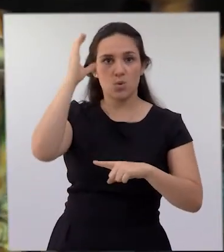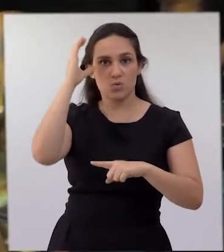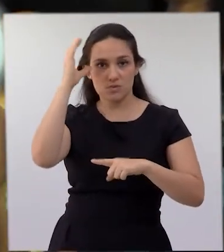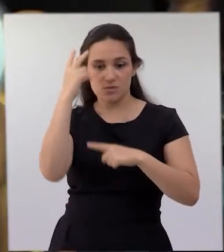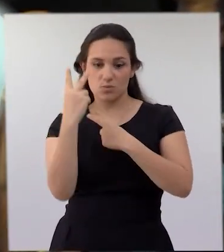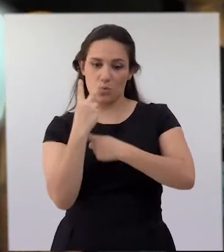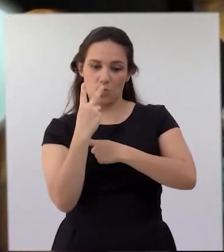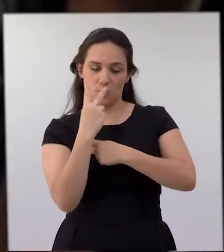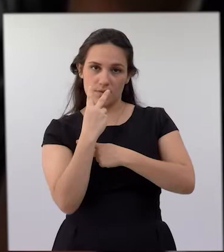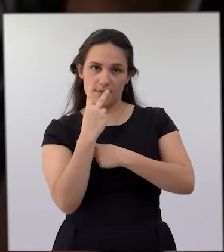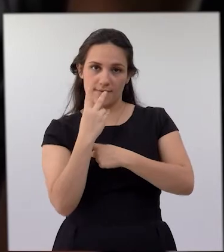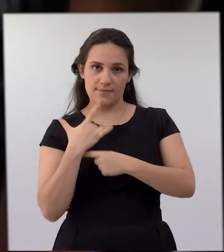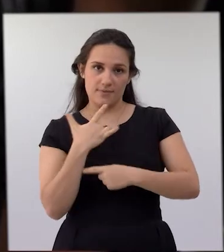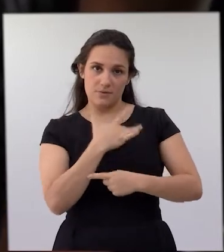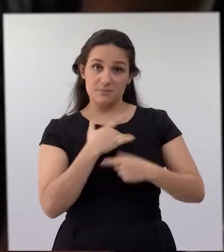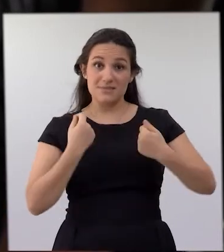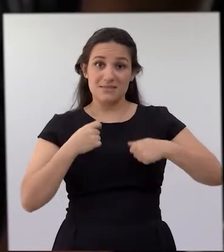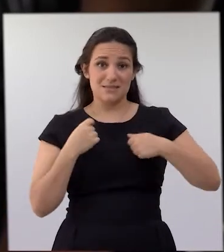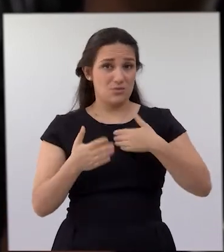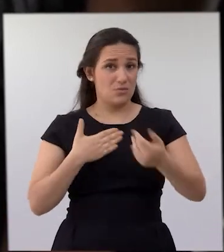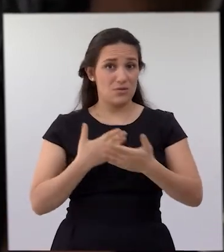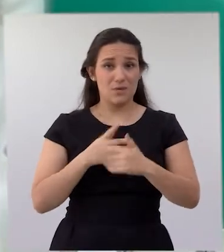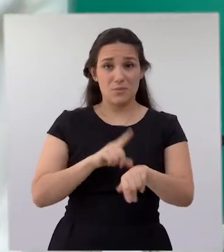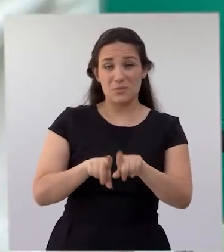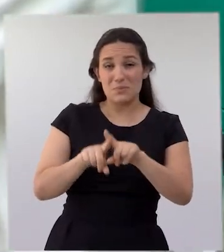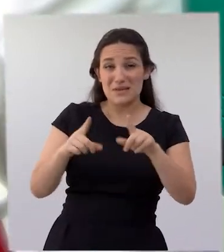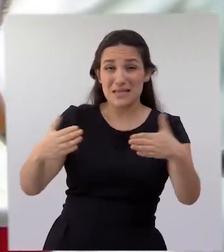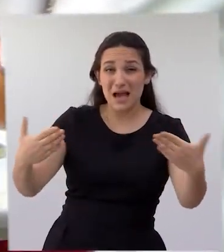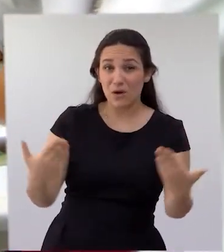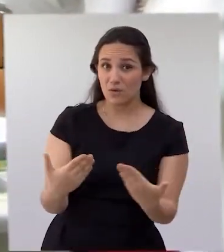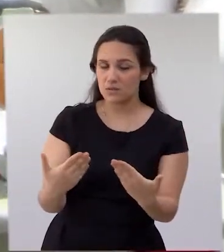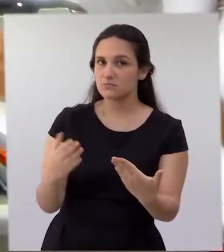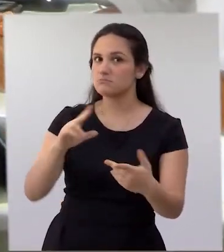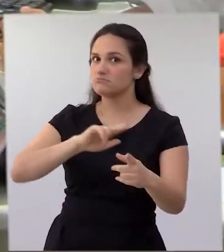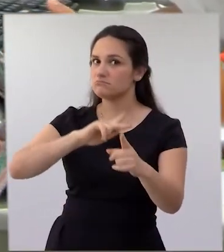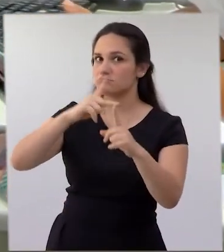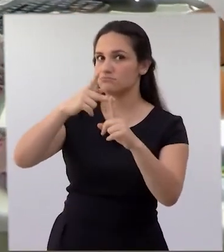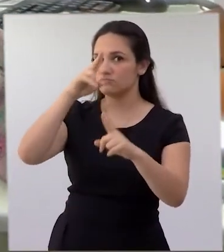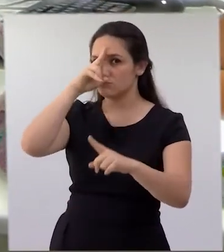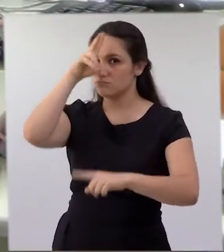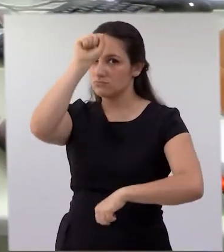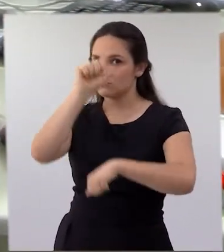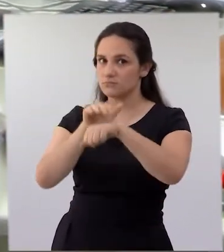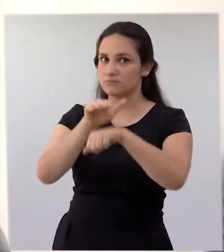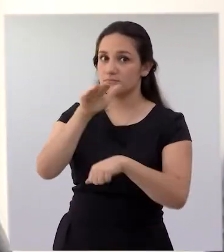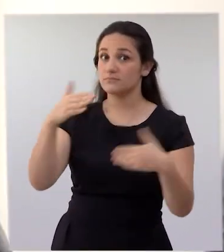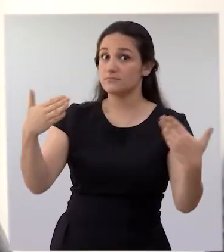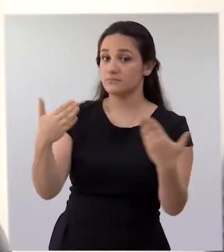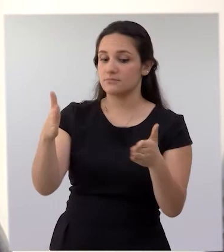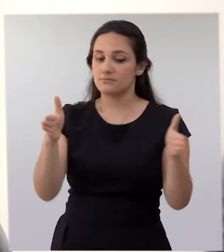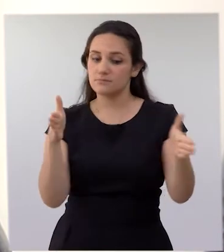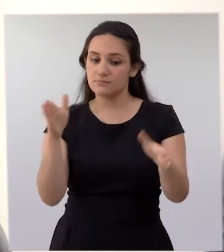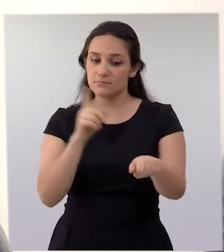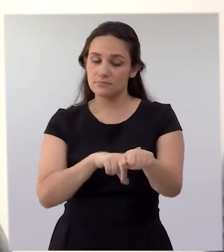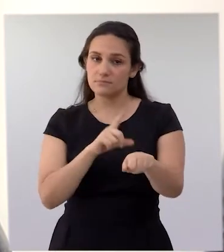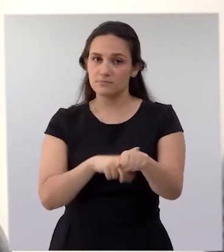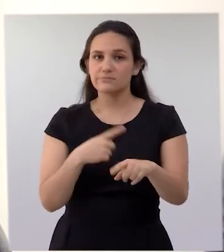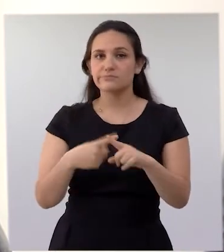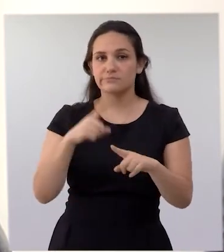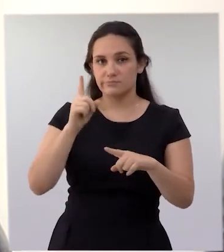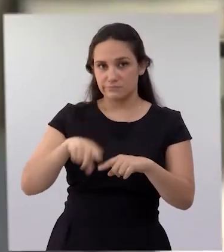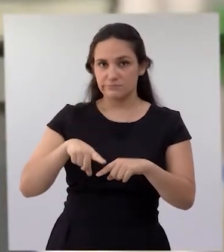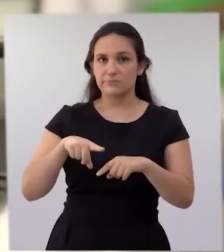Ações de conscientização e cuidado com a saúde são necessárias em qualquer época, mas ganham uma importância